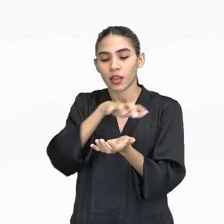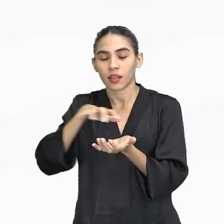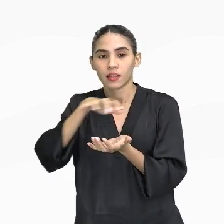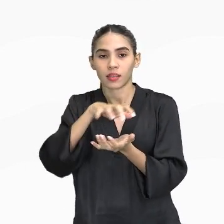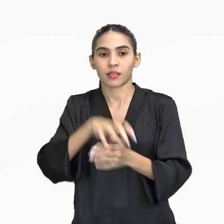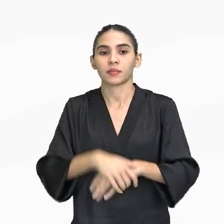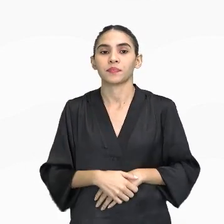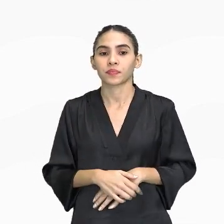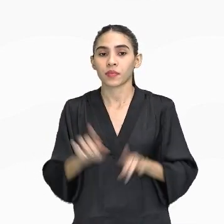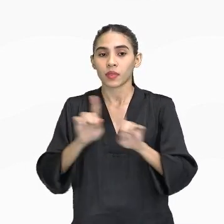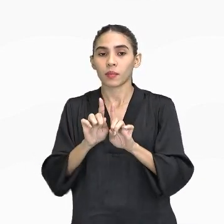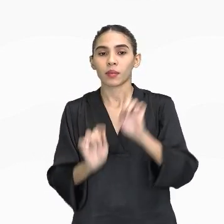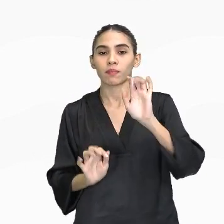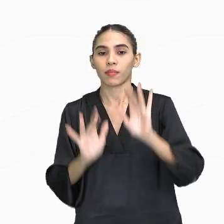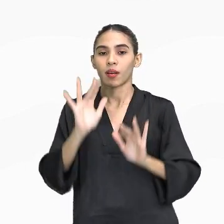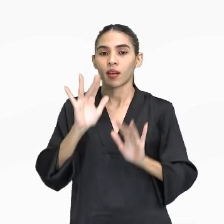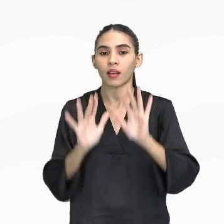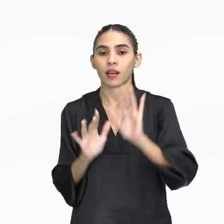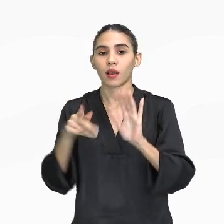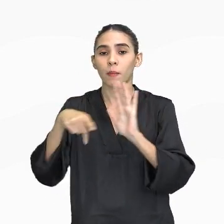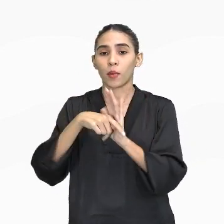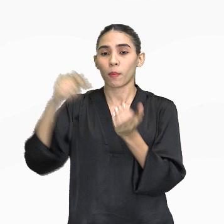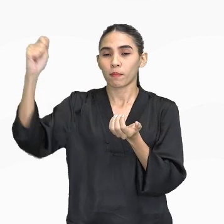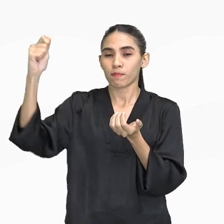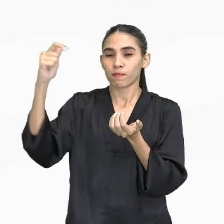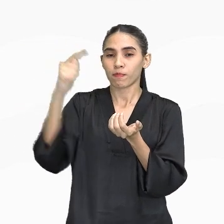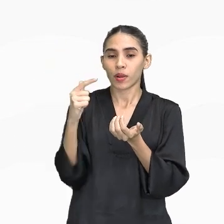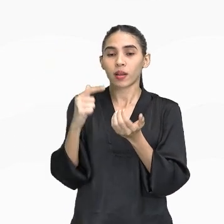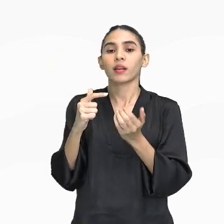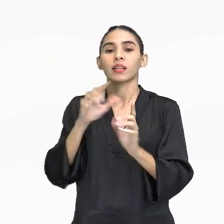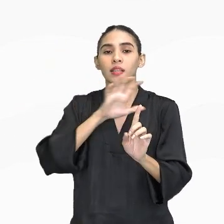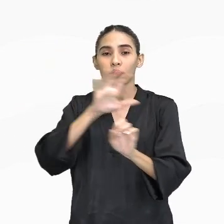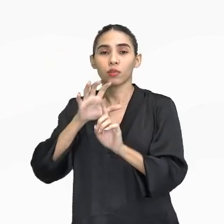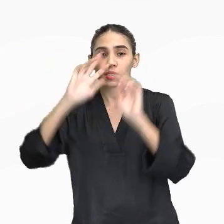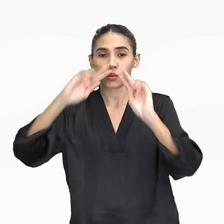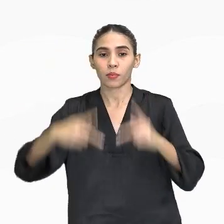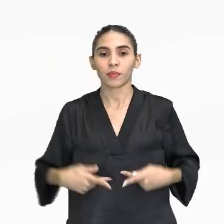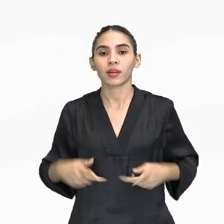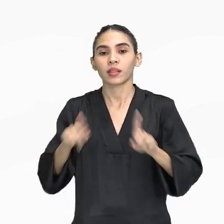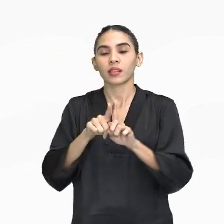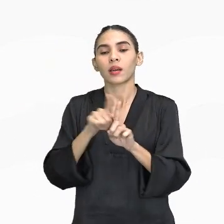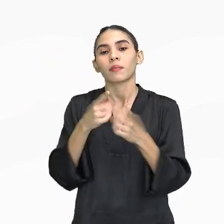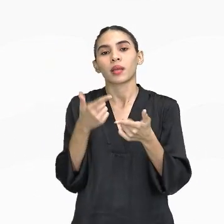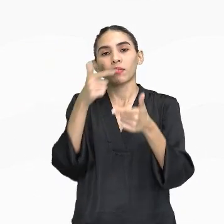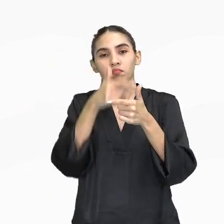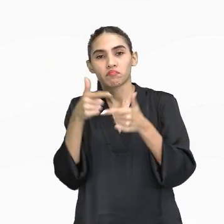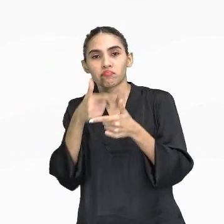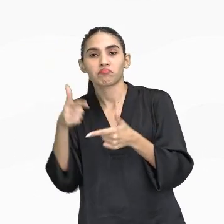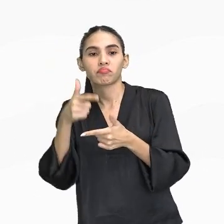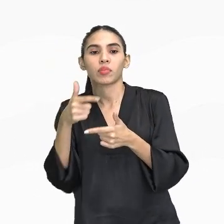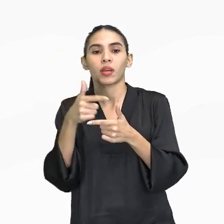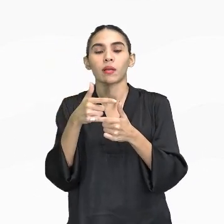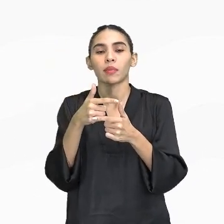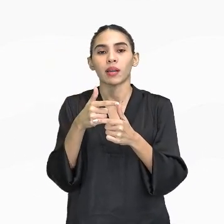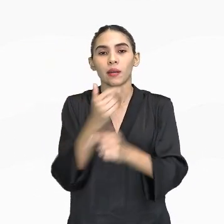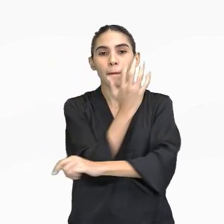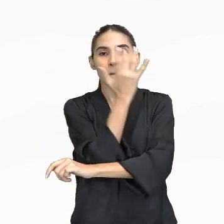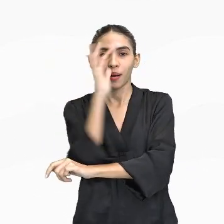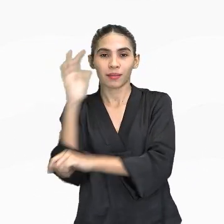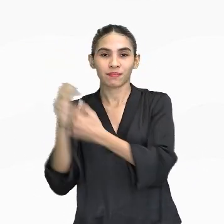da Terra, gases de efeito estufa emitidos por atividades humanas e impacto do aquecimento global